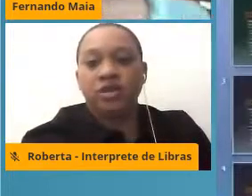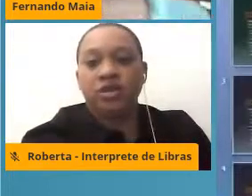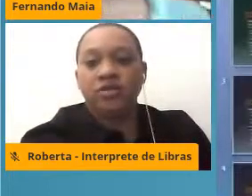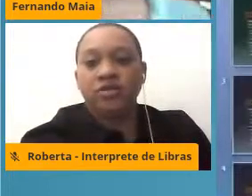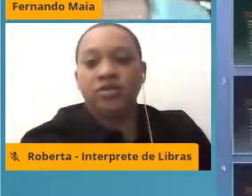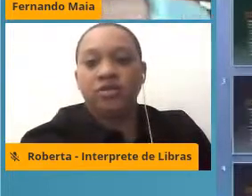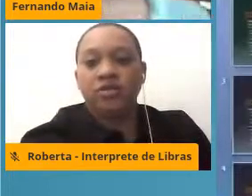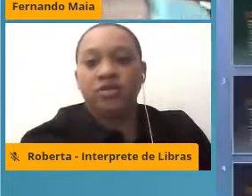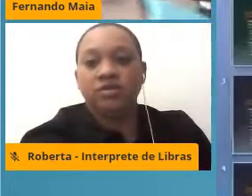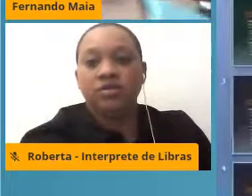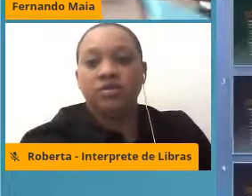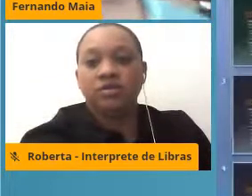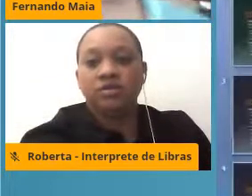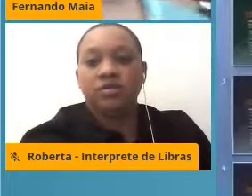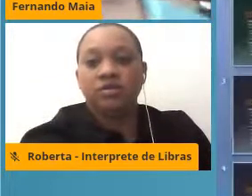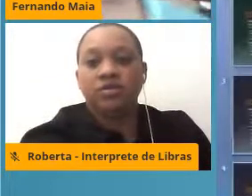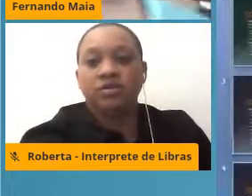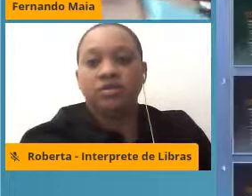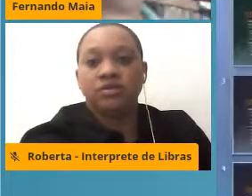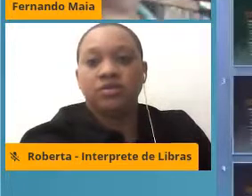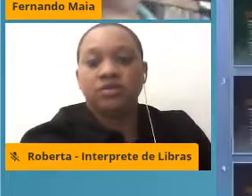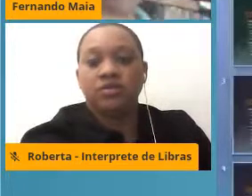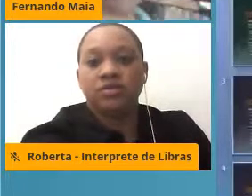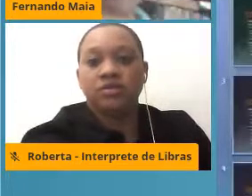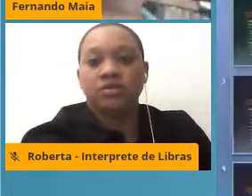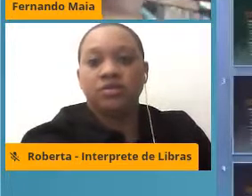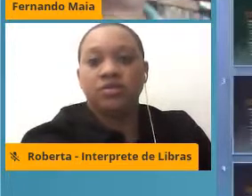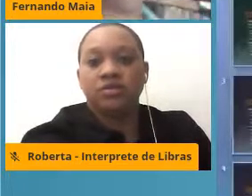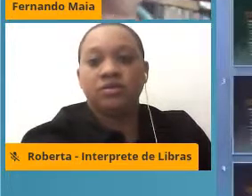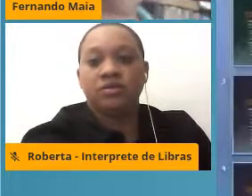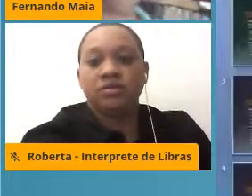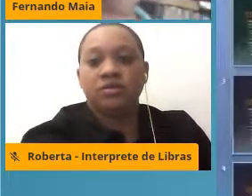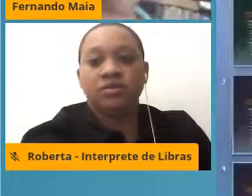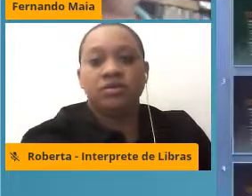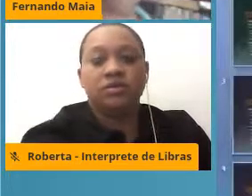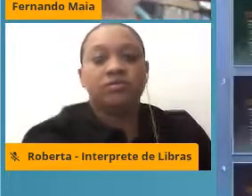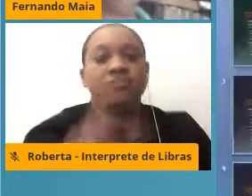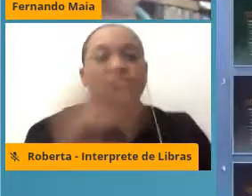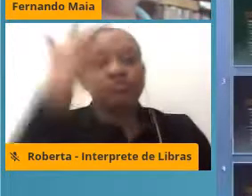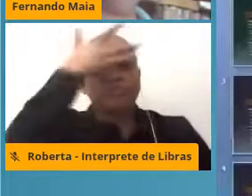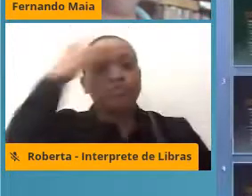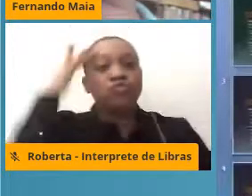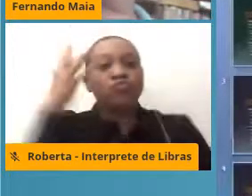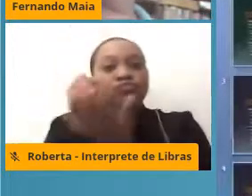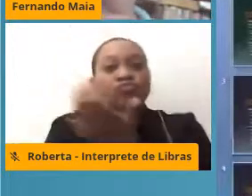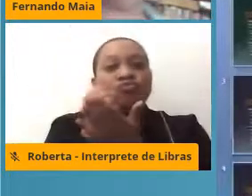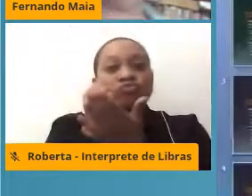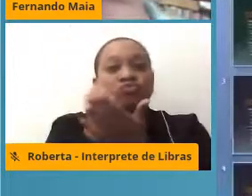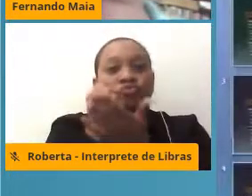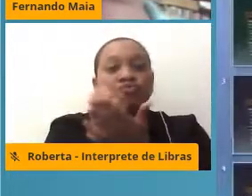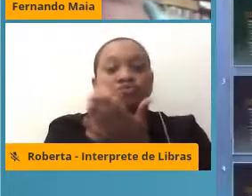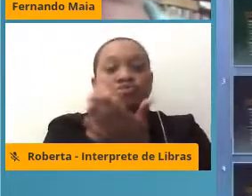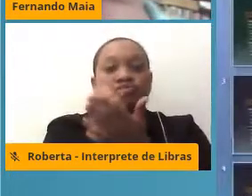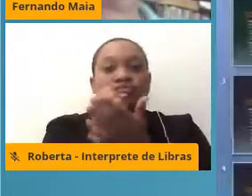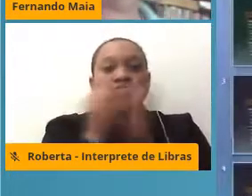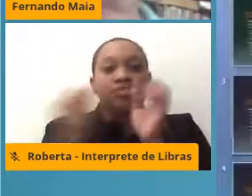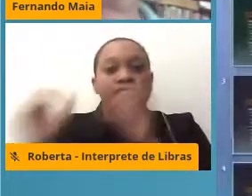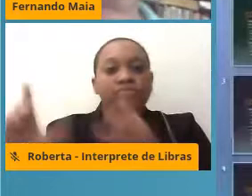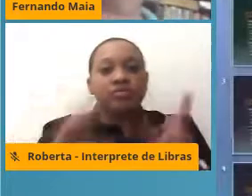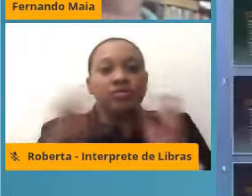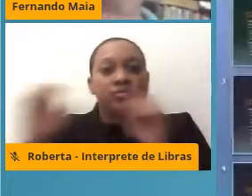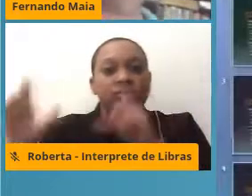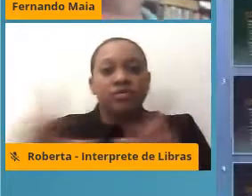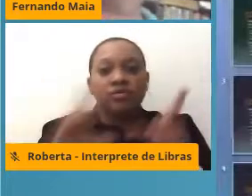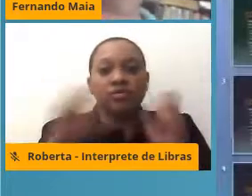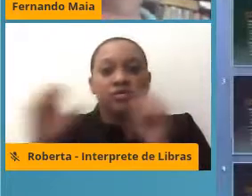Alguém me ajuda, por favor? Eu não estou conseguindo... Não estou conseguindo passar a tela.